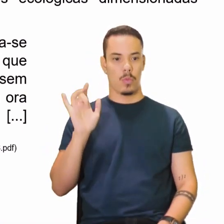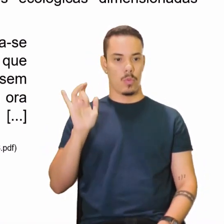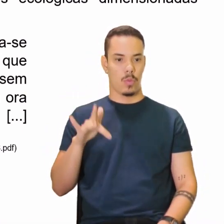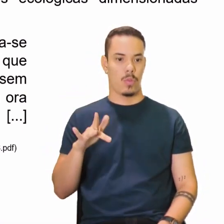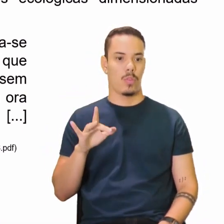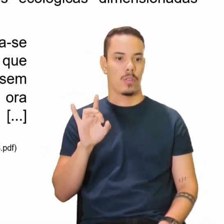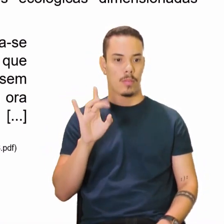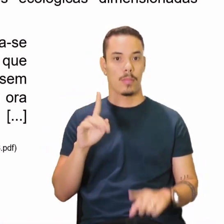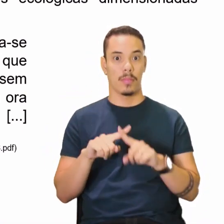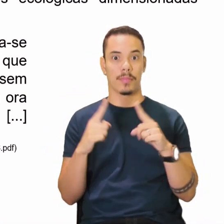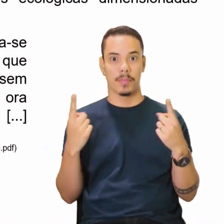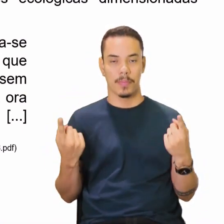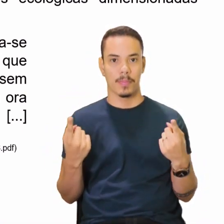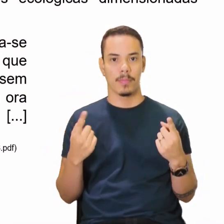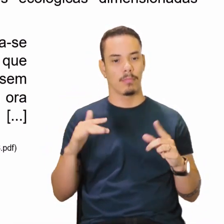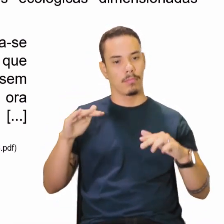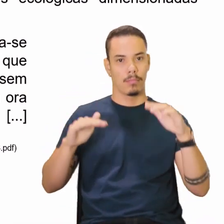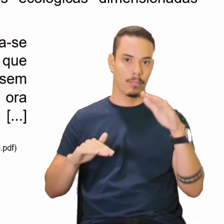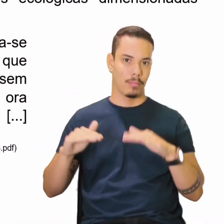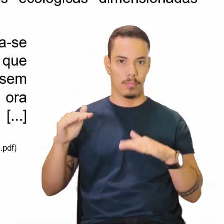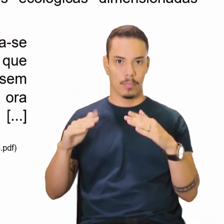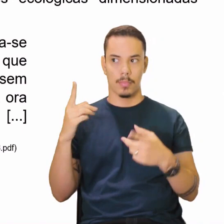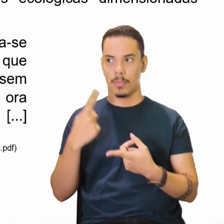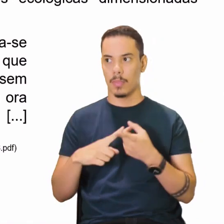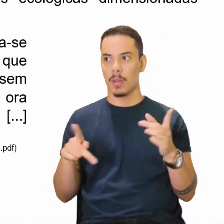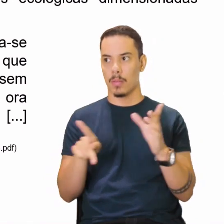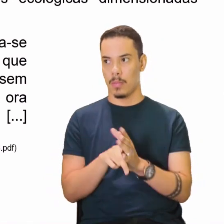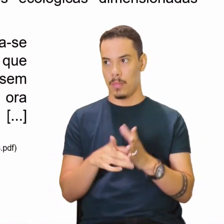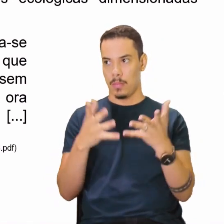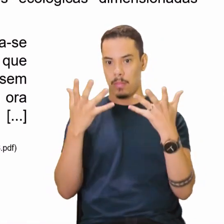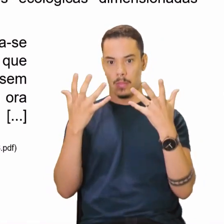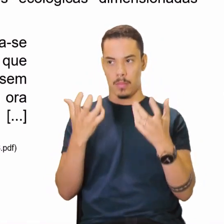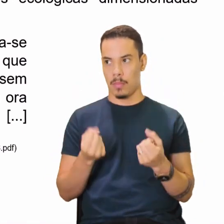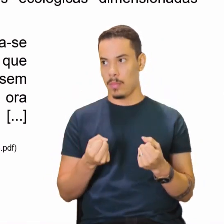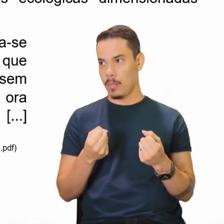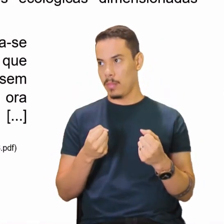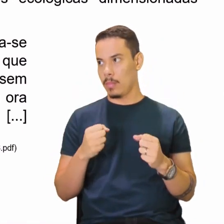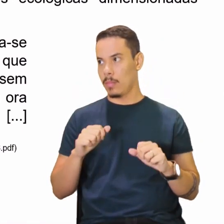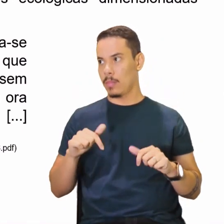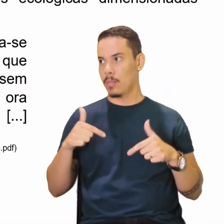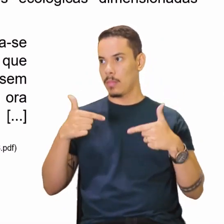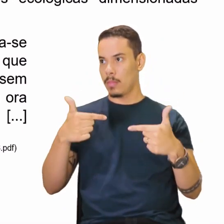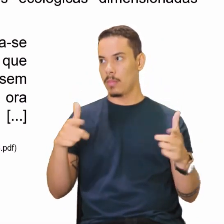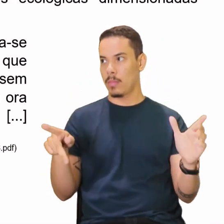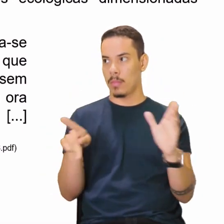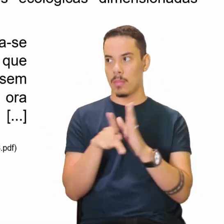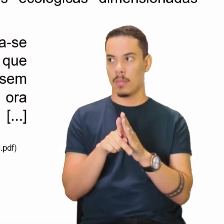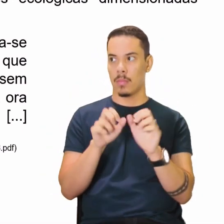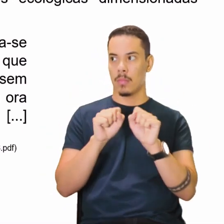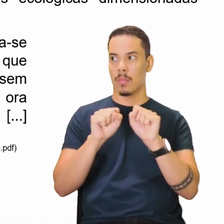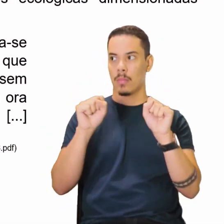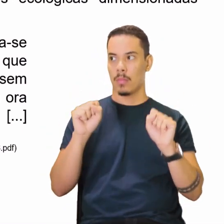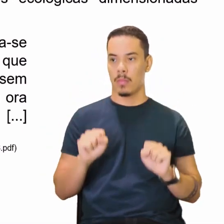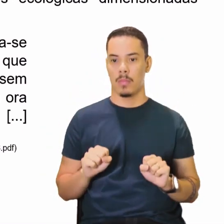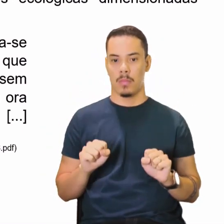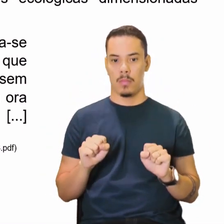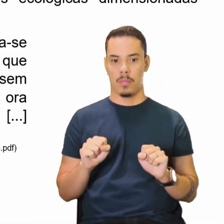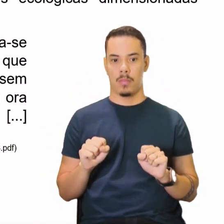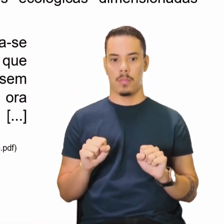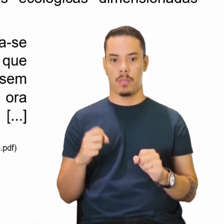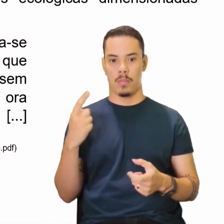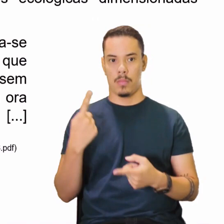torna-se mais que razoável, além de permitir o questionamento do próprio sistema que lhe dá